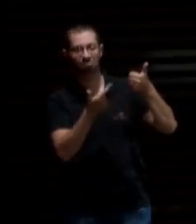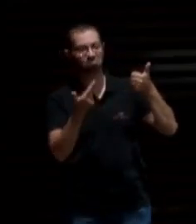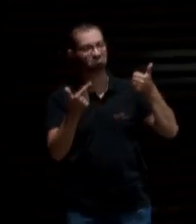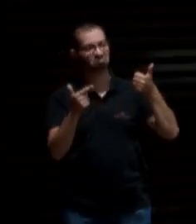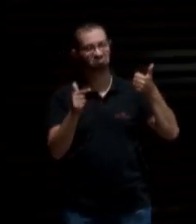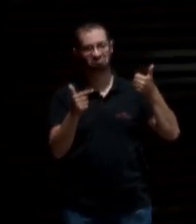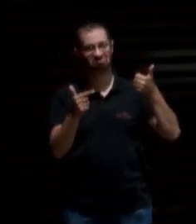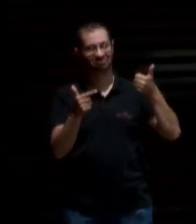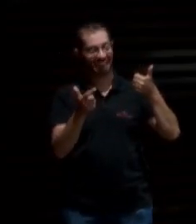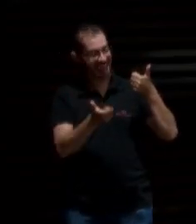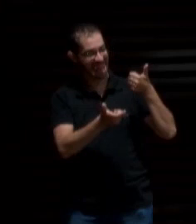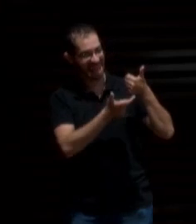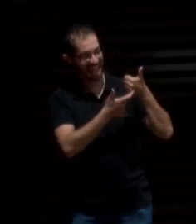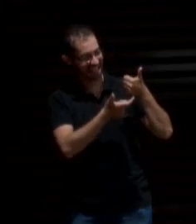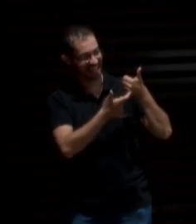Não dá audiência.